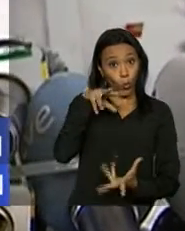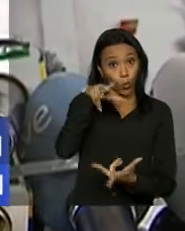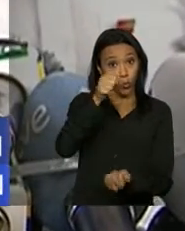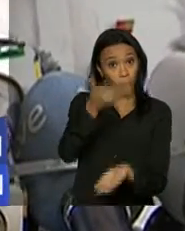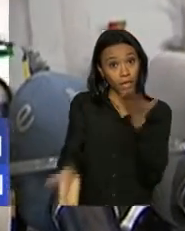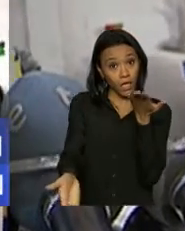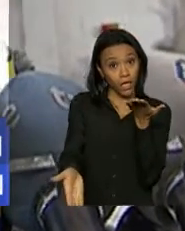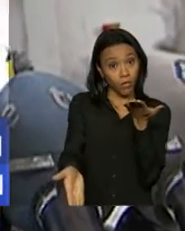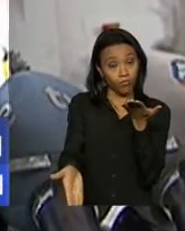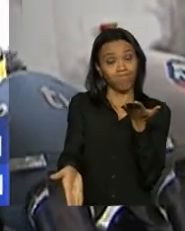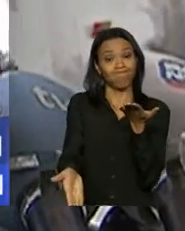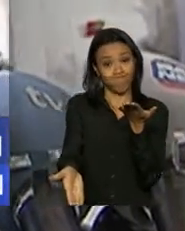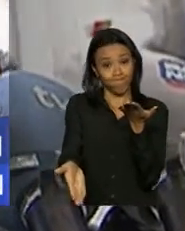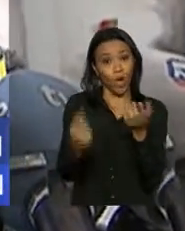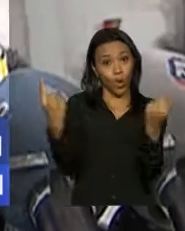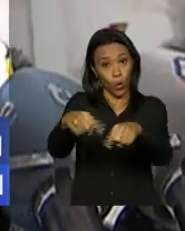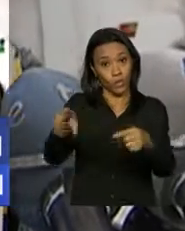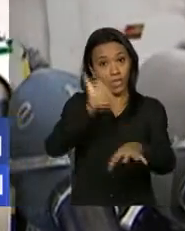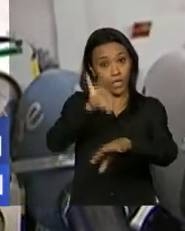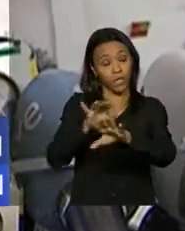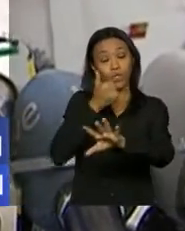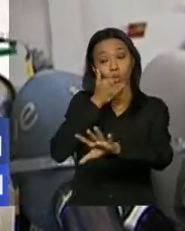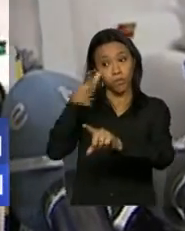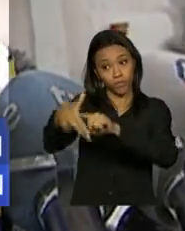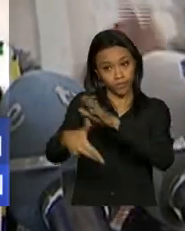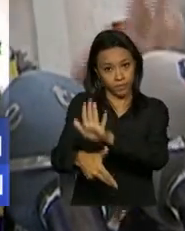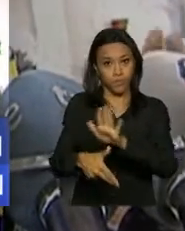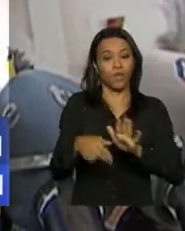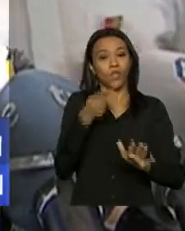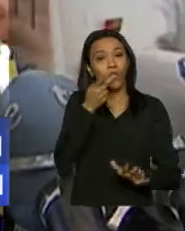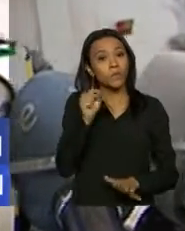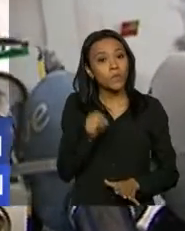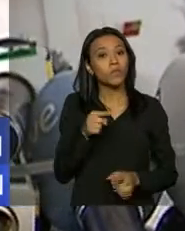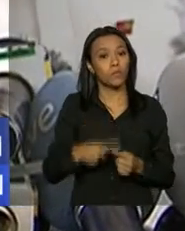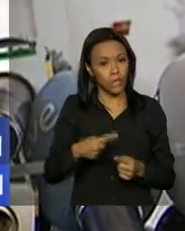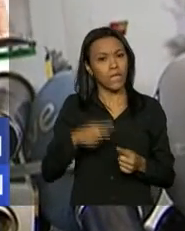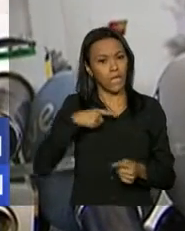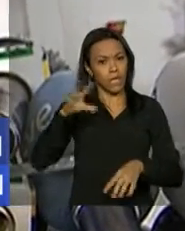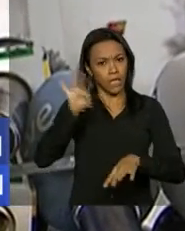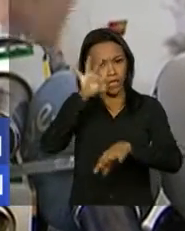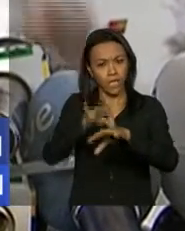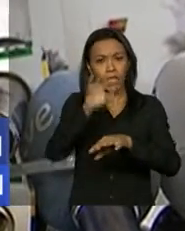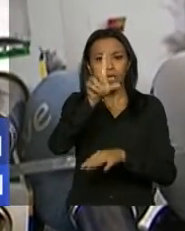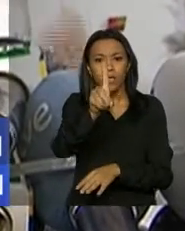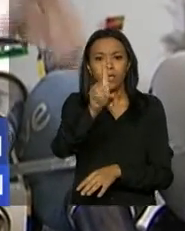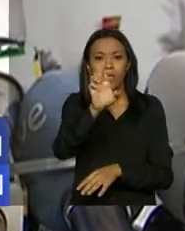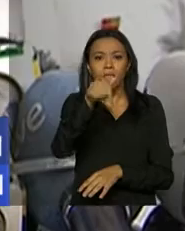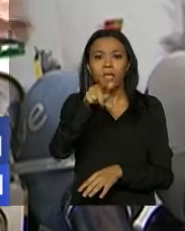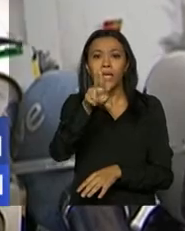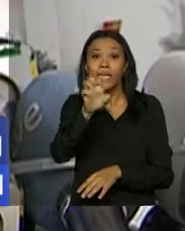batalha contra a dengue. Só um pouquinho. Eu estou falando isso porque tem dengue em